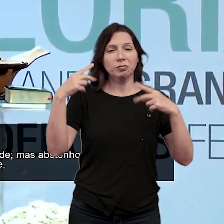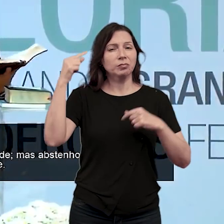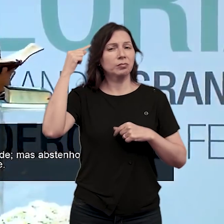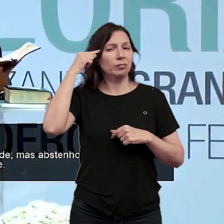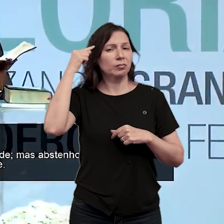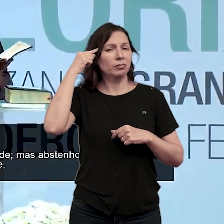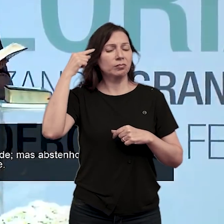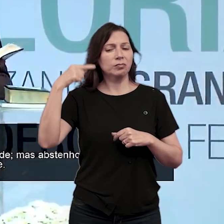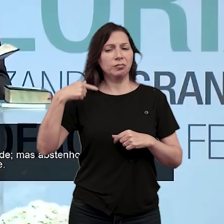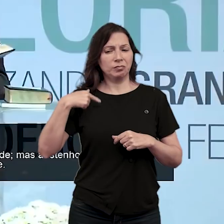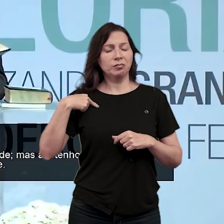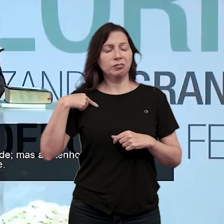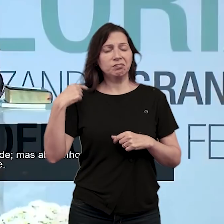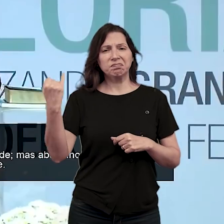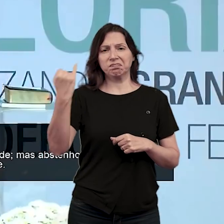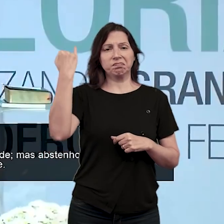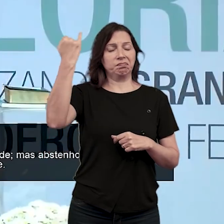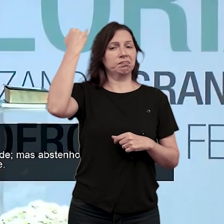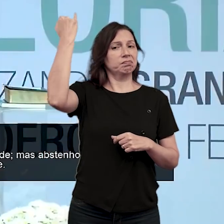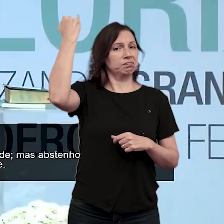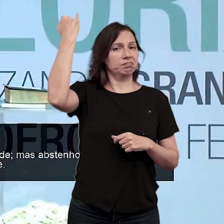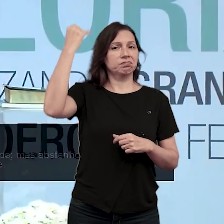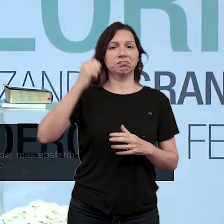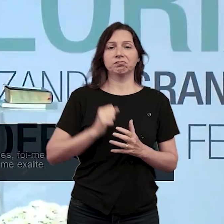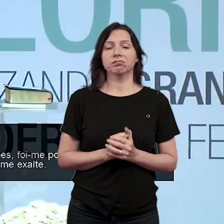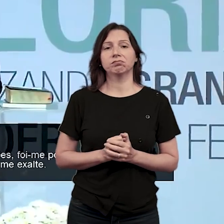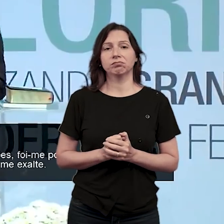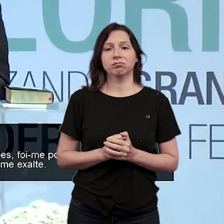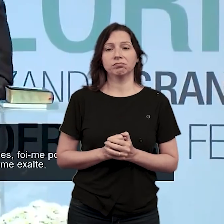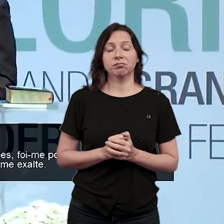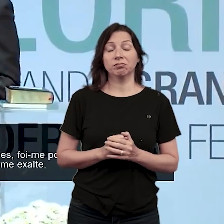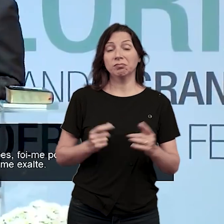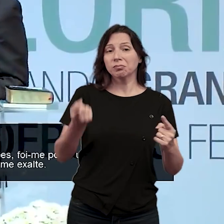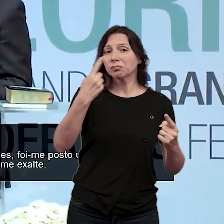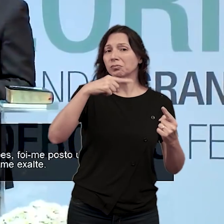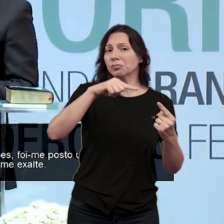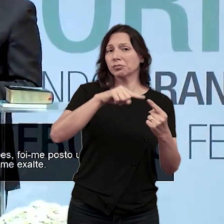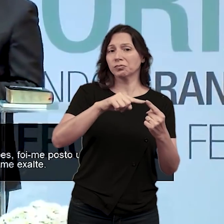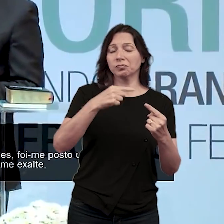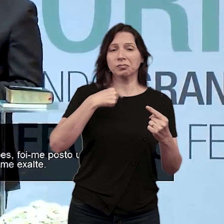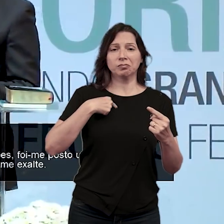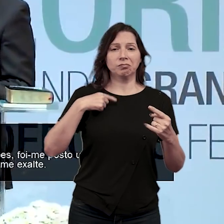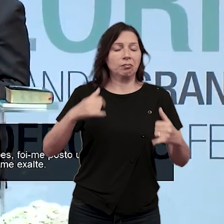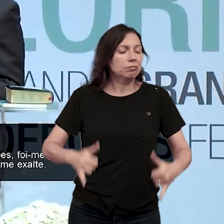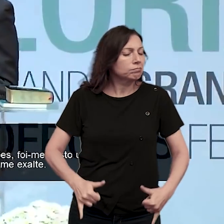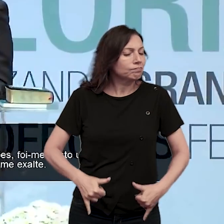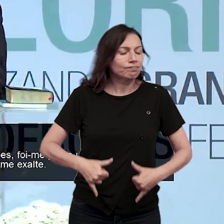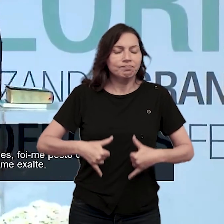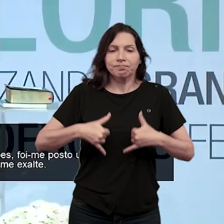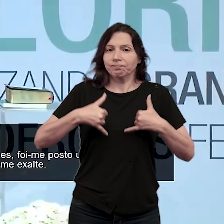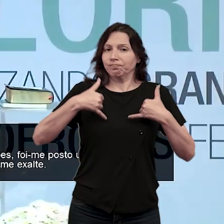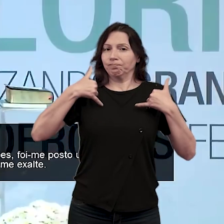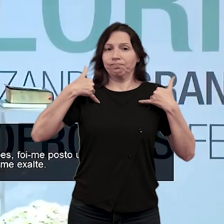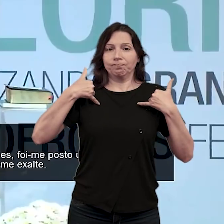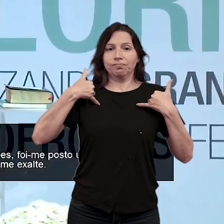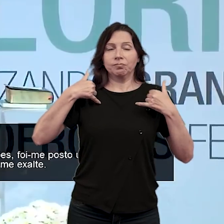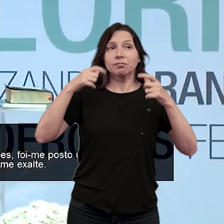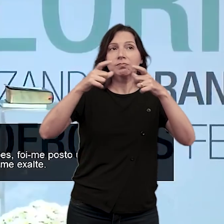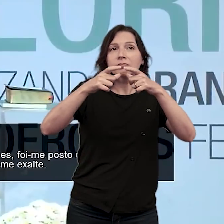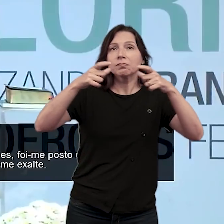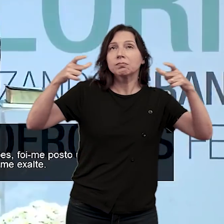de mim ouve. E para que não me ensoberbecesse com a grandeza das